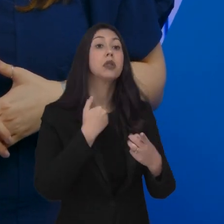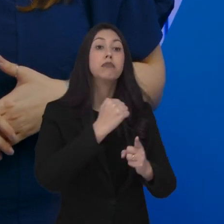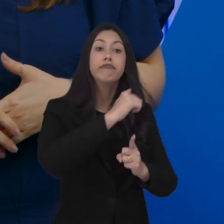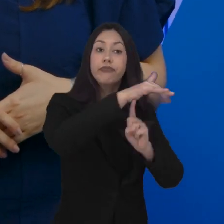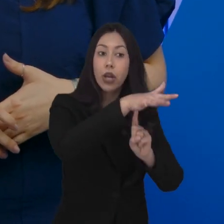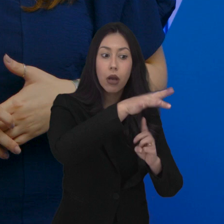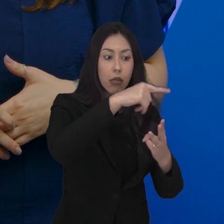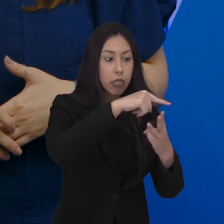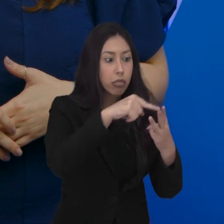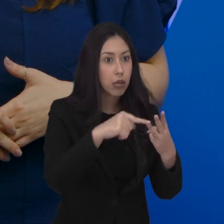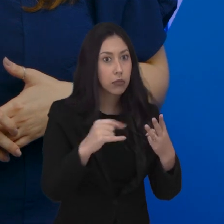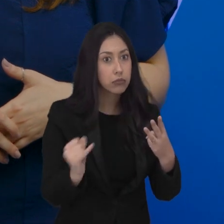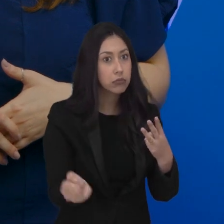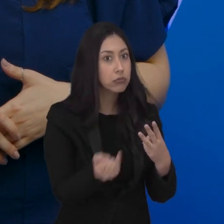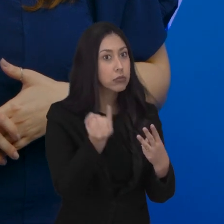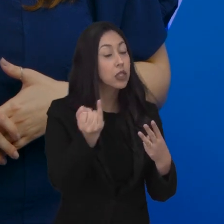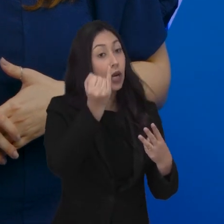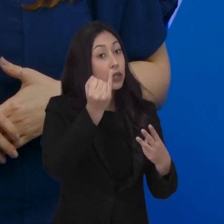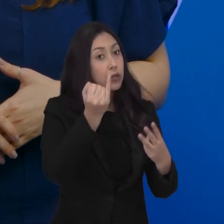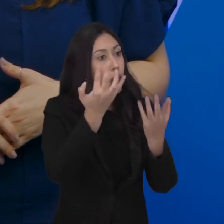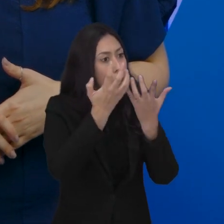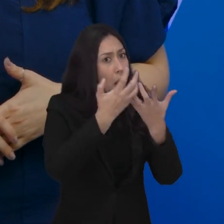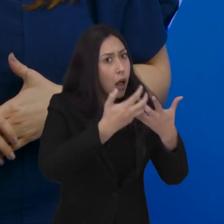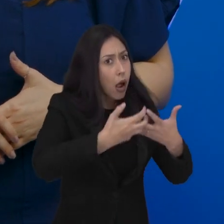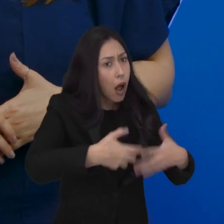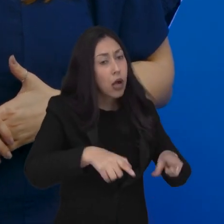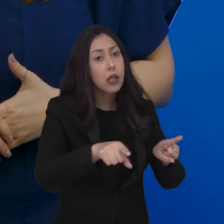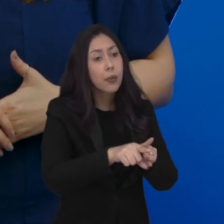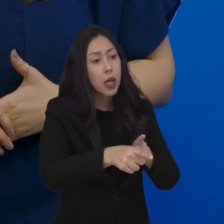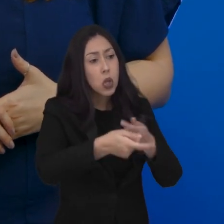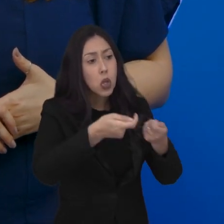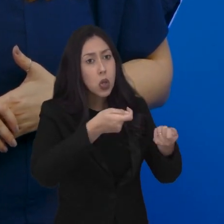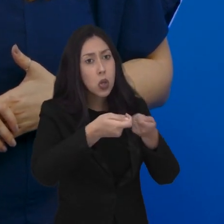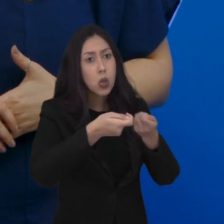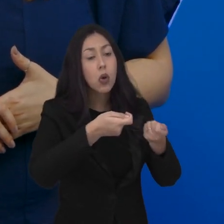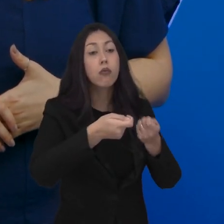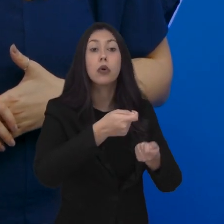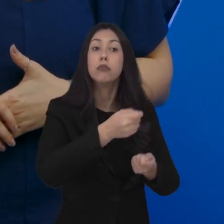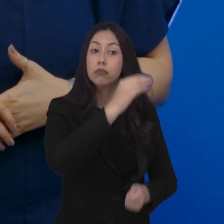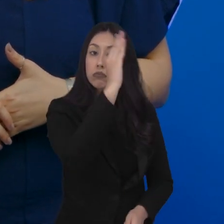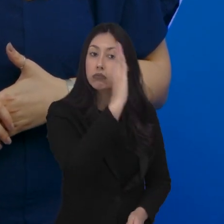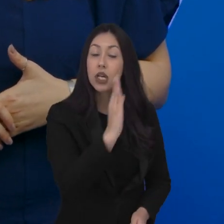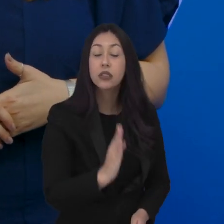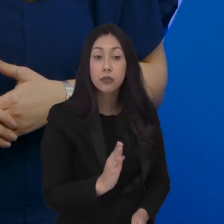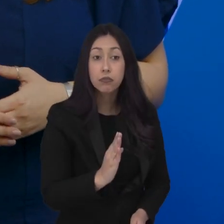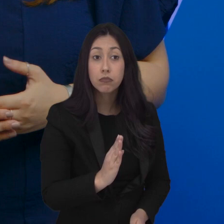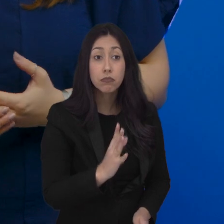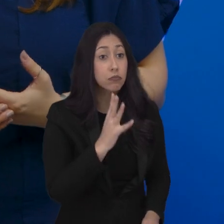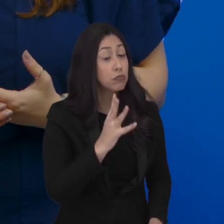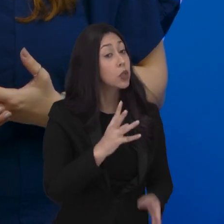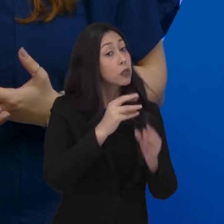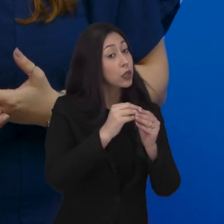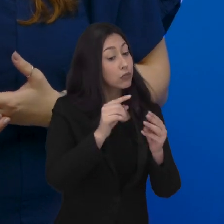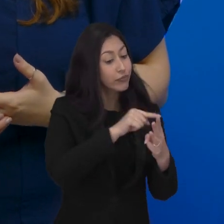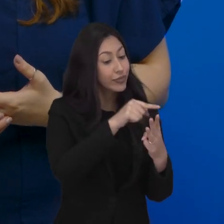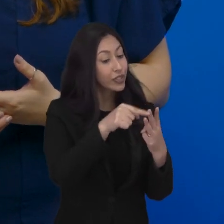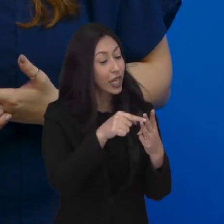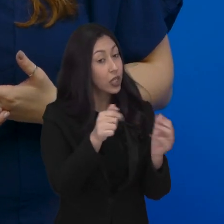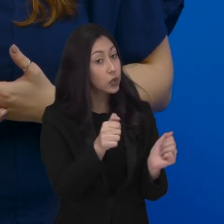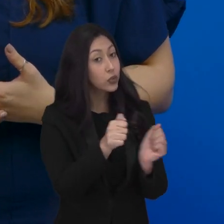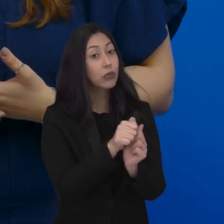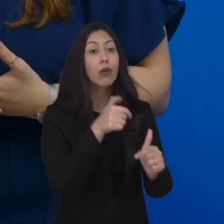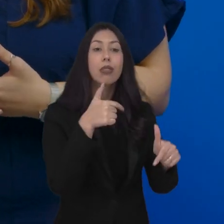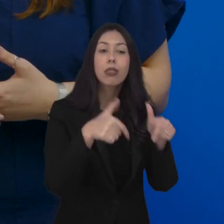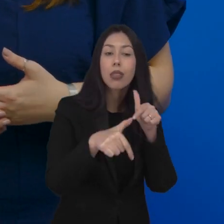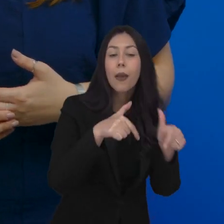desempenham papéis essenciais no funcionamento e na governança do país. De forma resumida, eles trabalham em